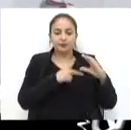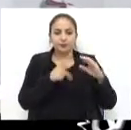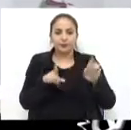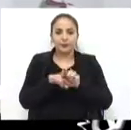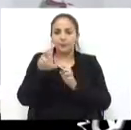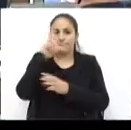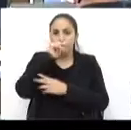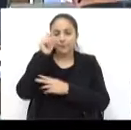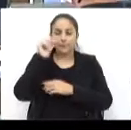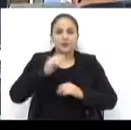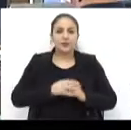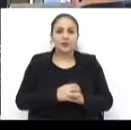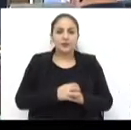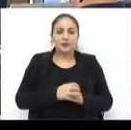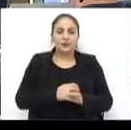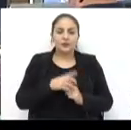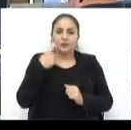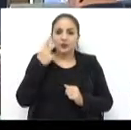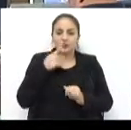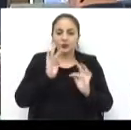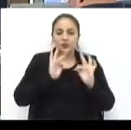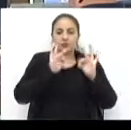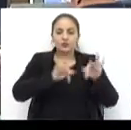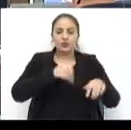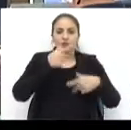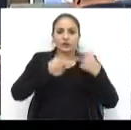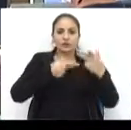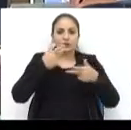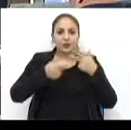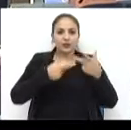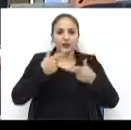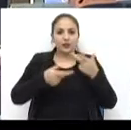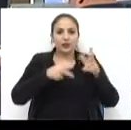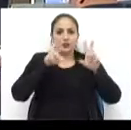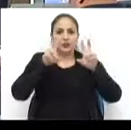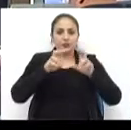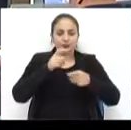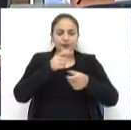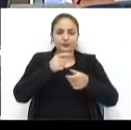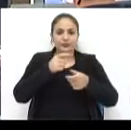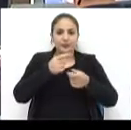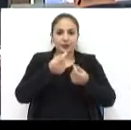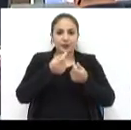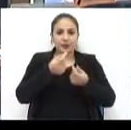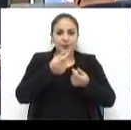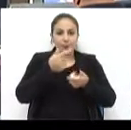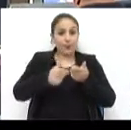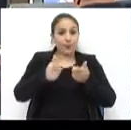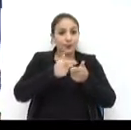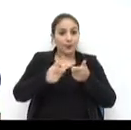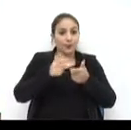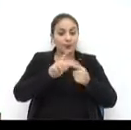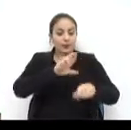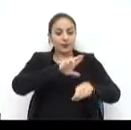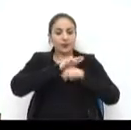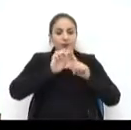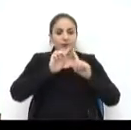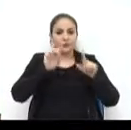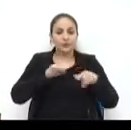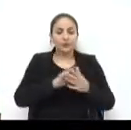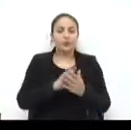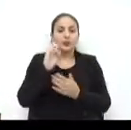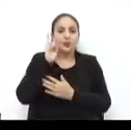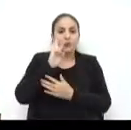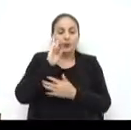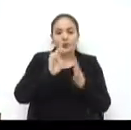quanto ao Executivo. O parlamentar encerrou o pronunciamento falando sobre a crise na segurança pública. Neste